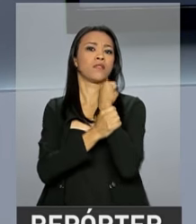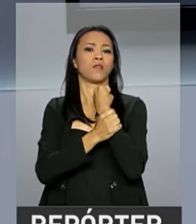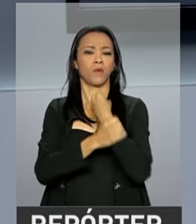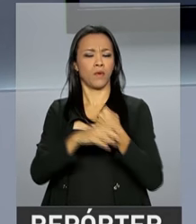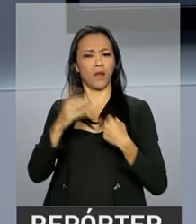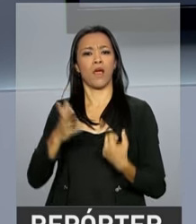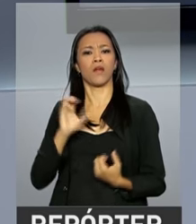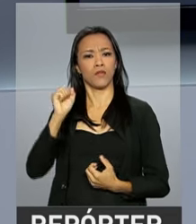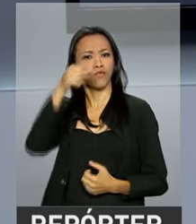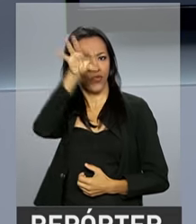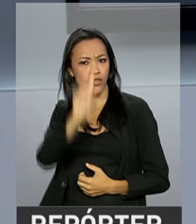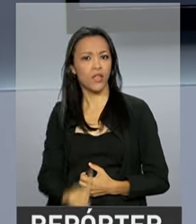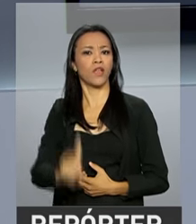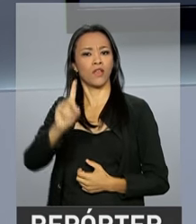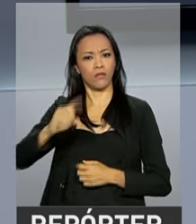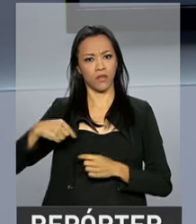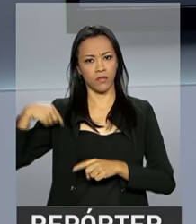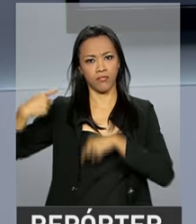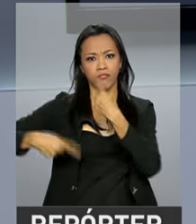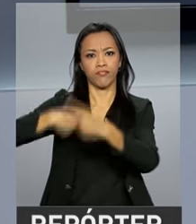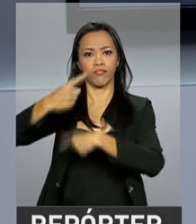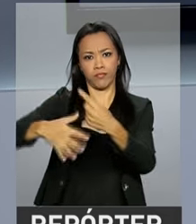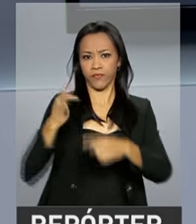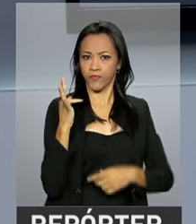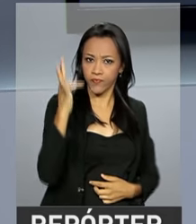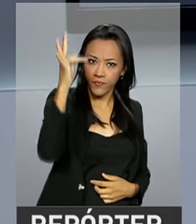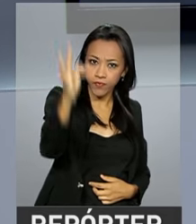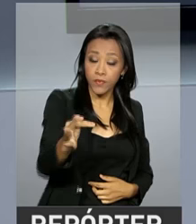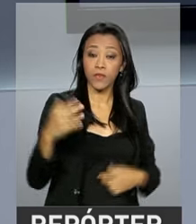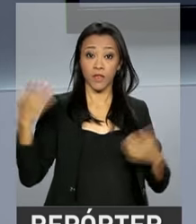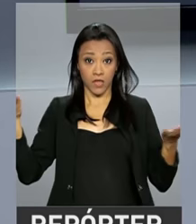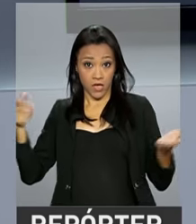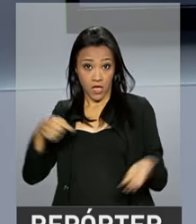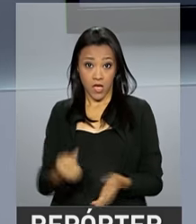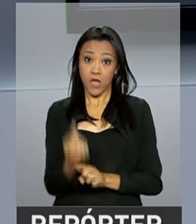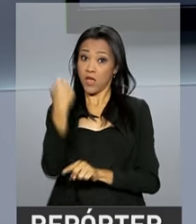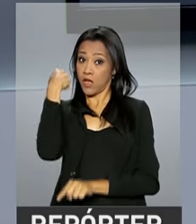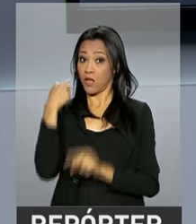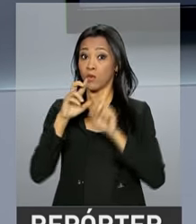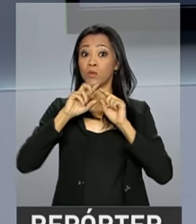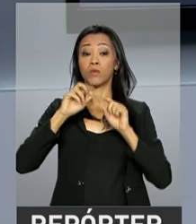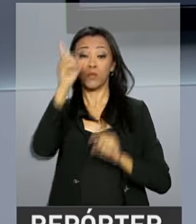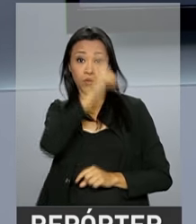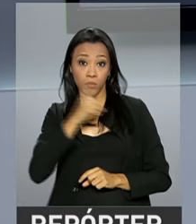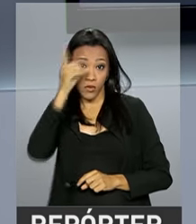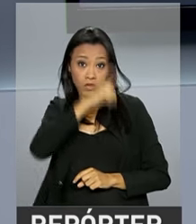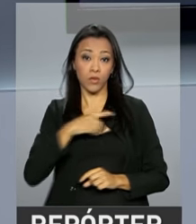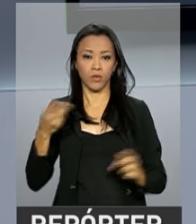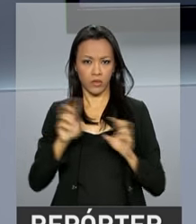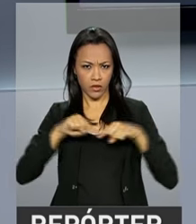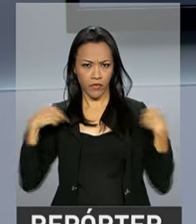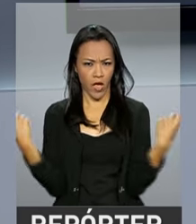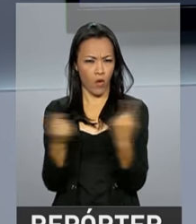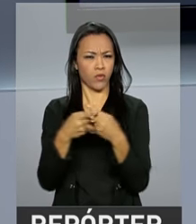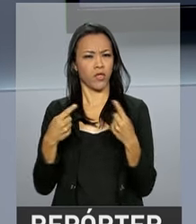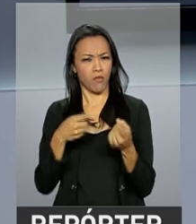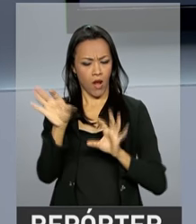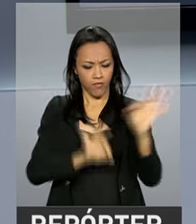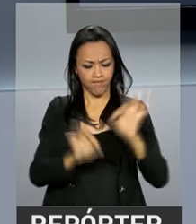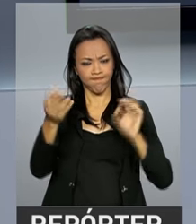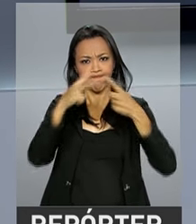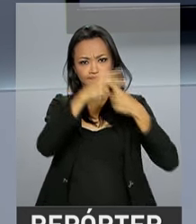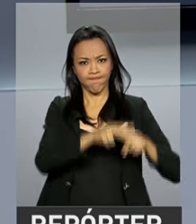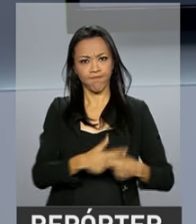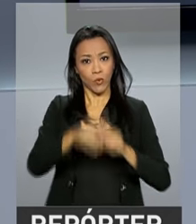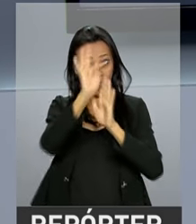futuras neste domingo o presidente michel temer se reuniu com a base aliada para fechar o texto da reforma vamos então falar com